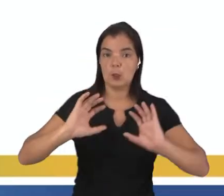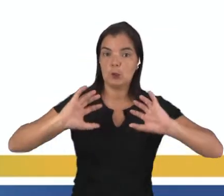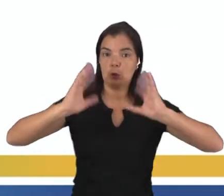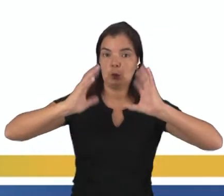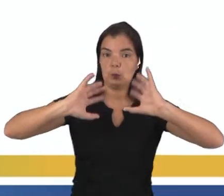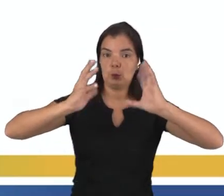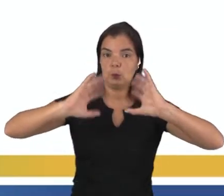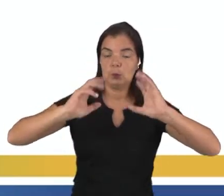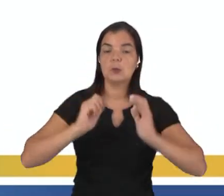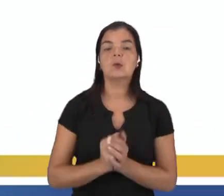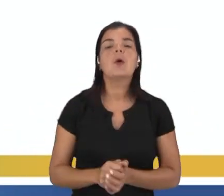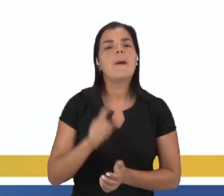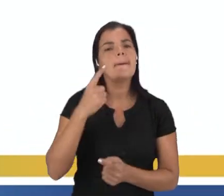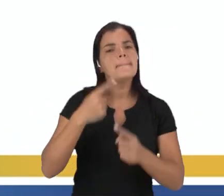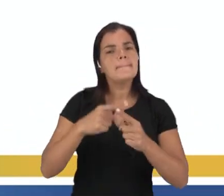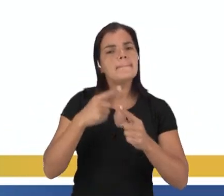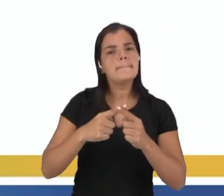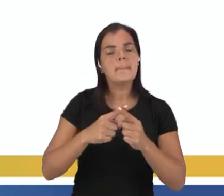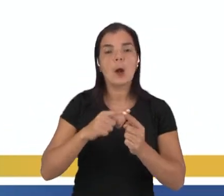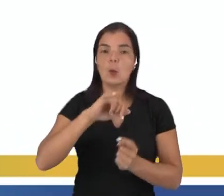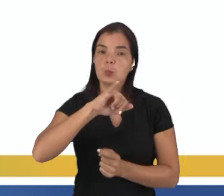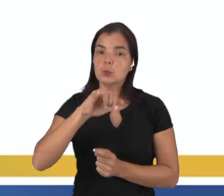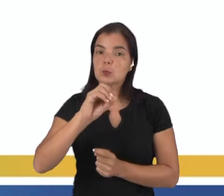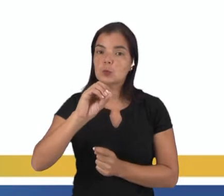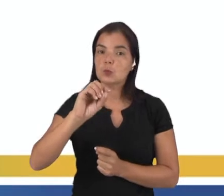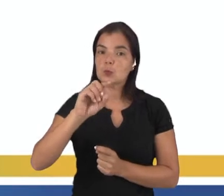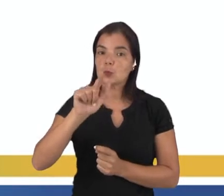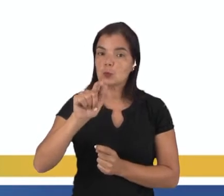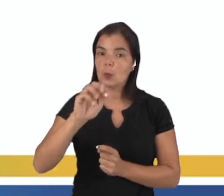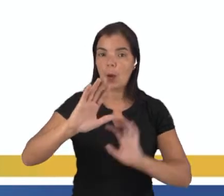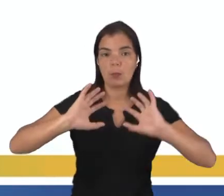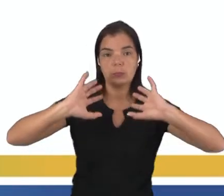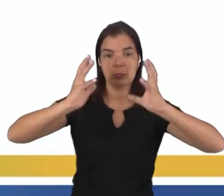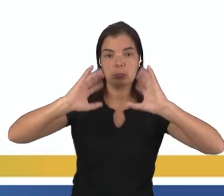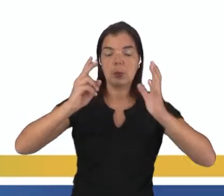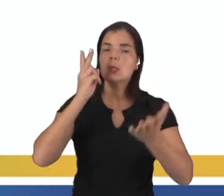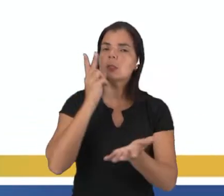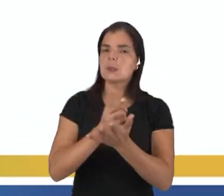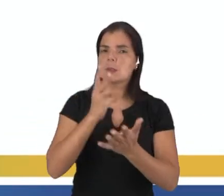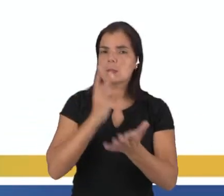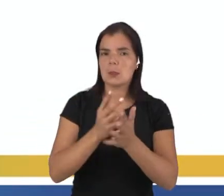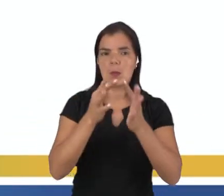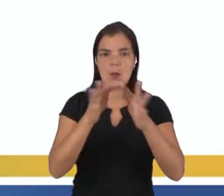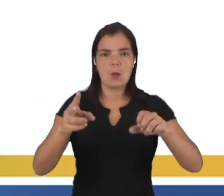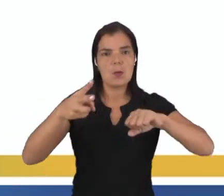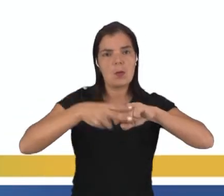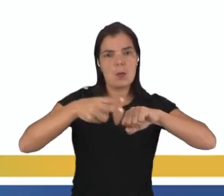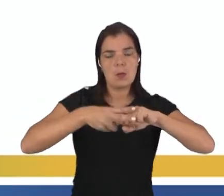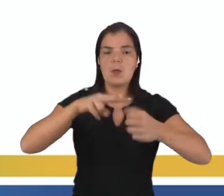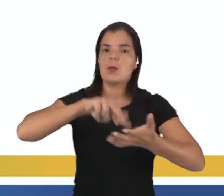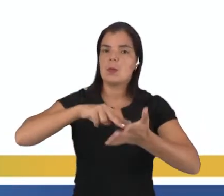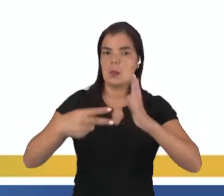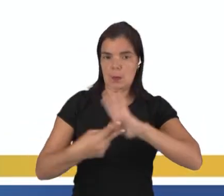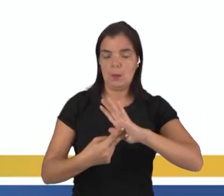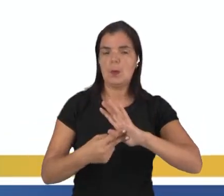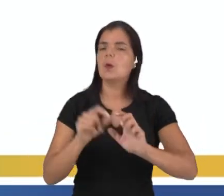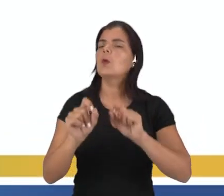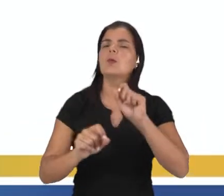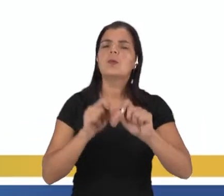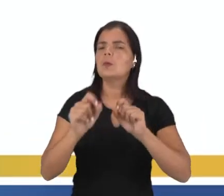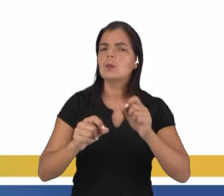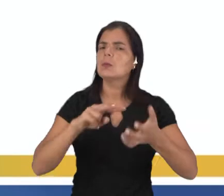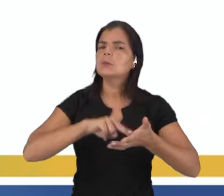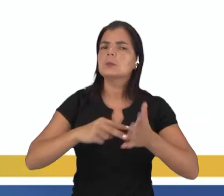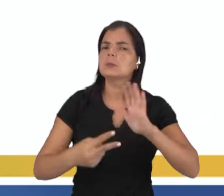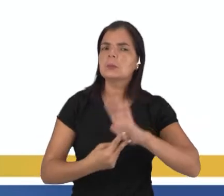é uma oração por causa do verbo jogar. As orações sempre apresentam um verbo significativo. O que é esse negócio